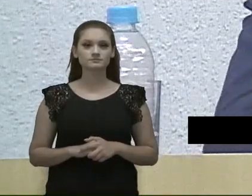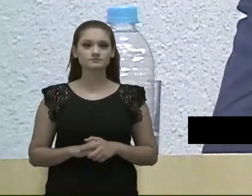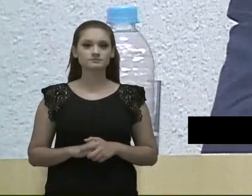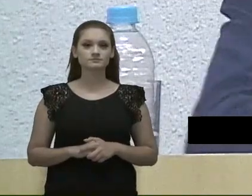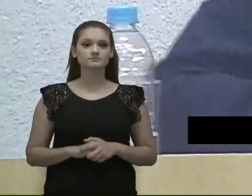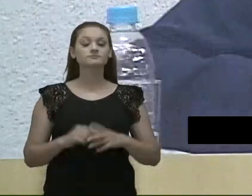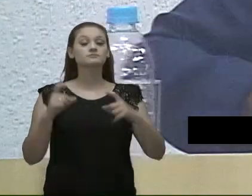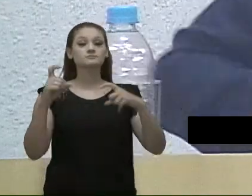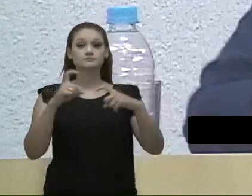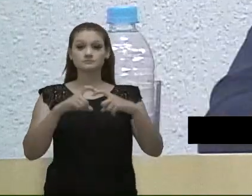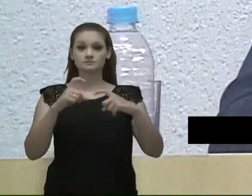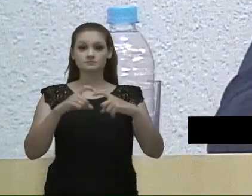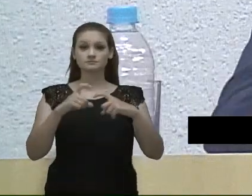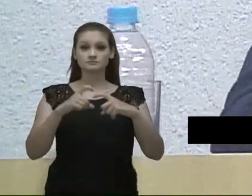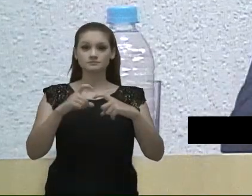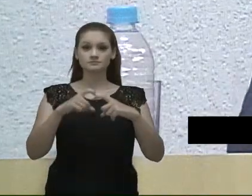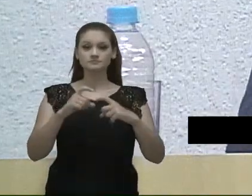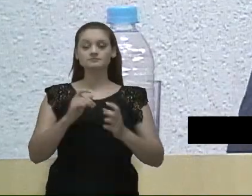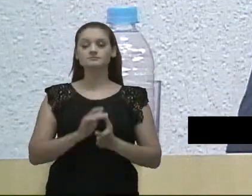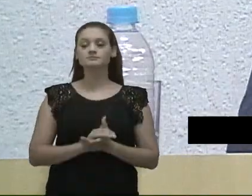Doutor,